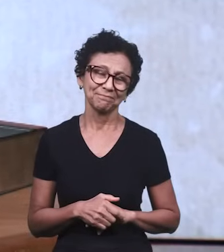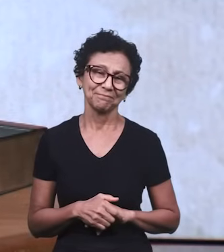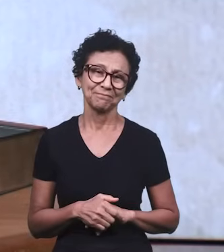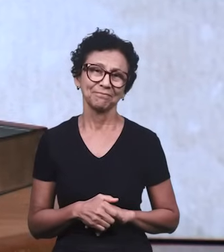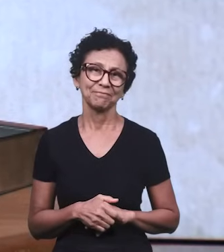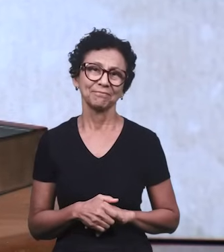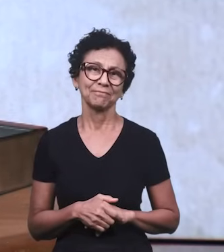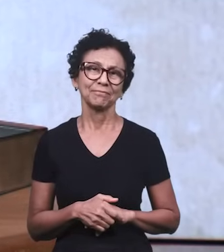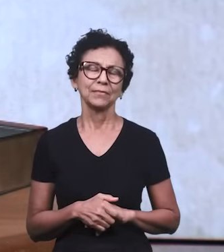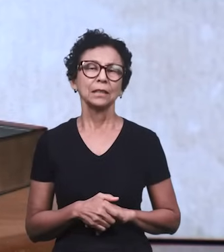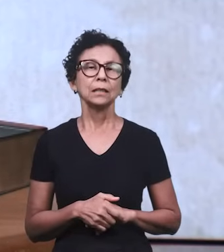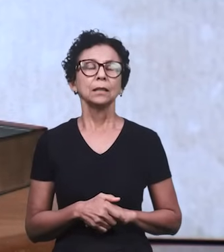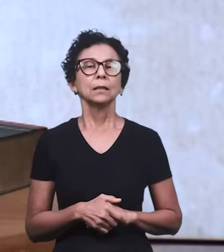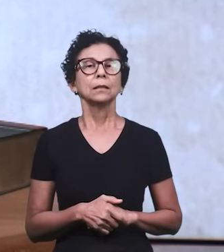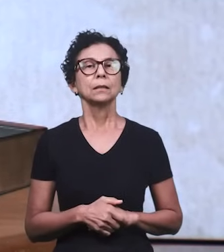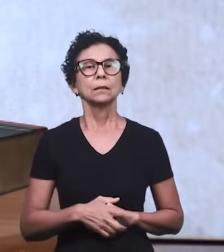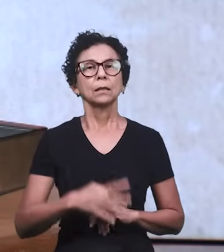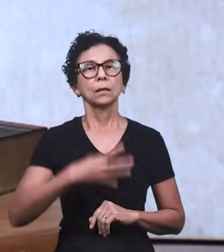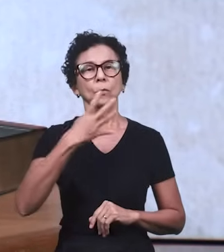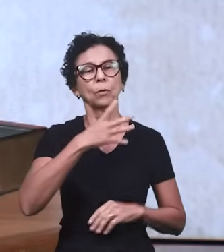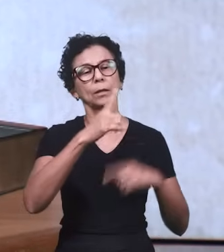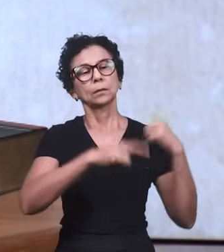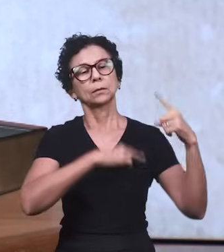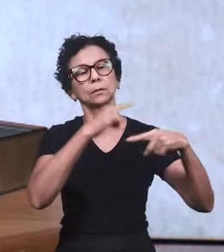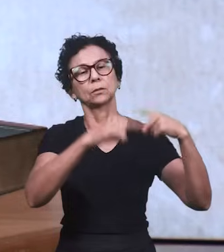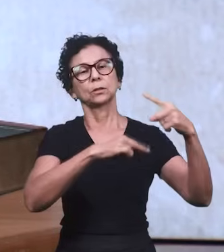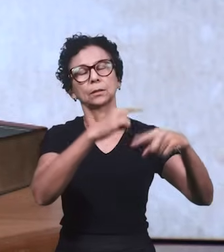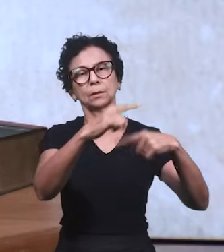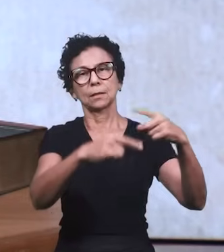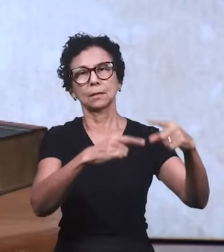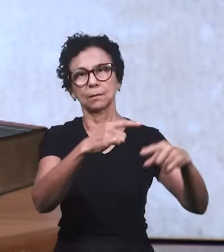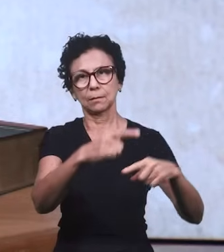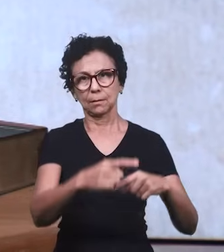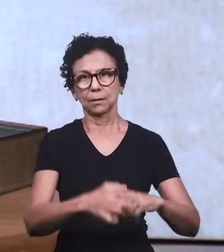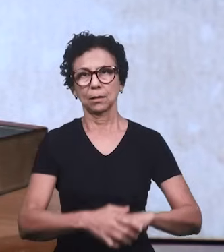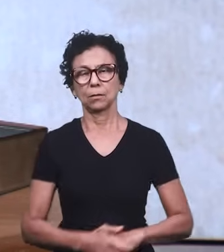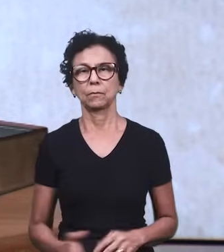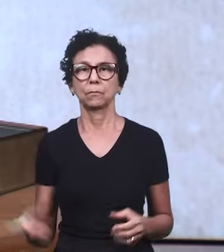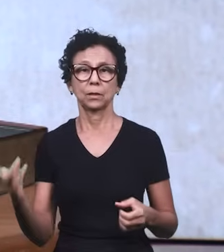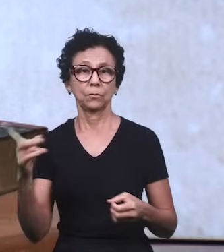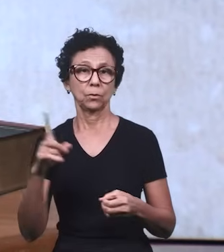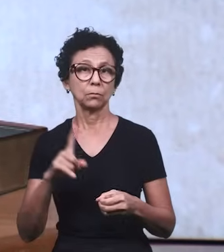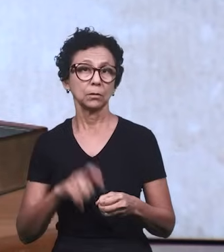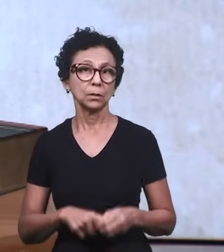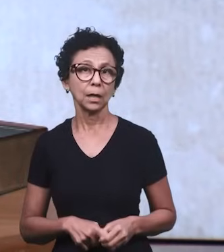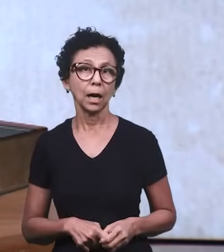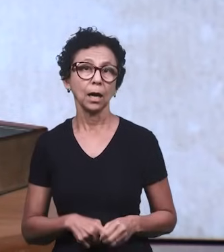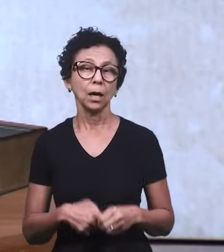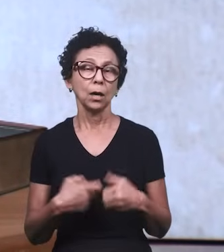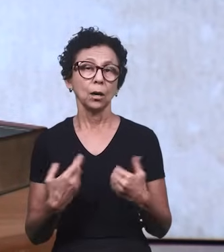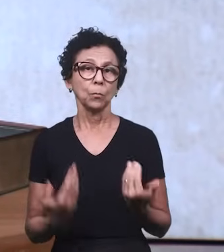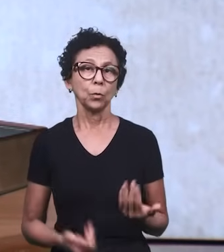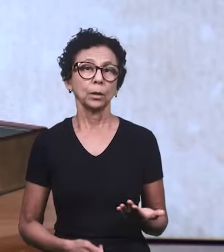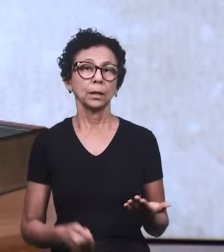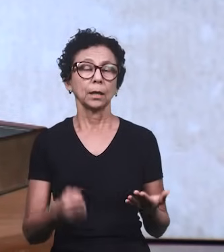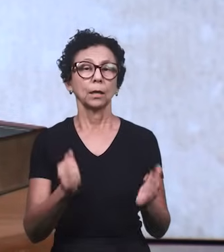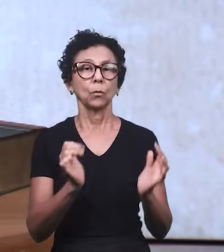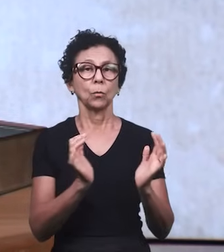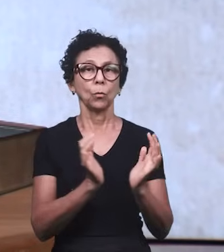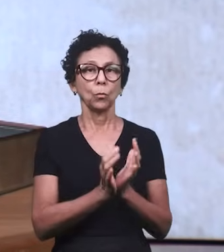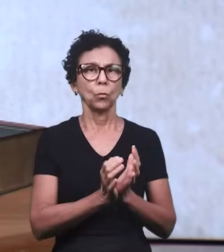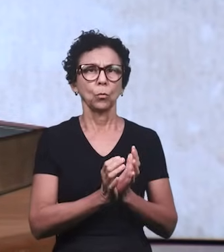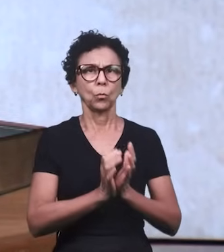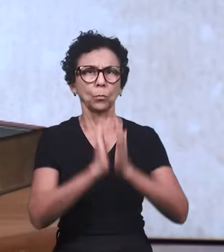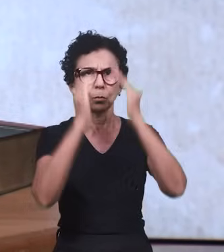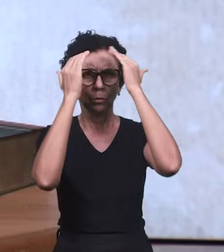quarta geração tornará para cá Porque a medida da justiça dos amorreus não está